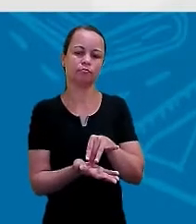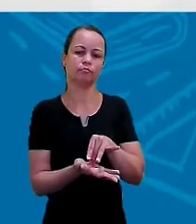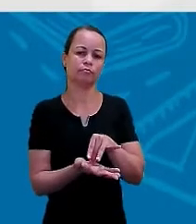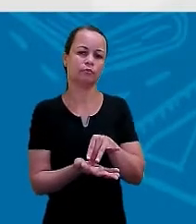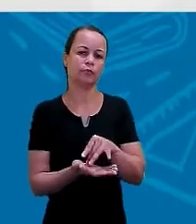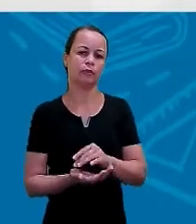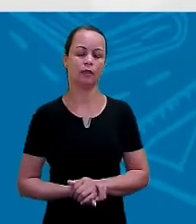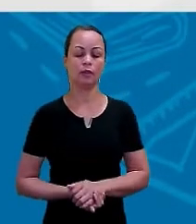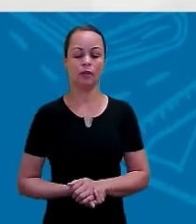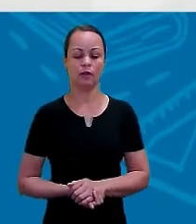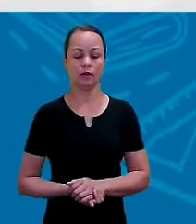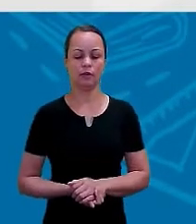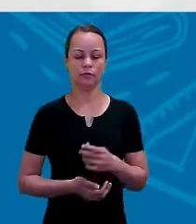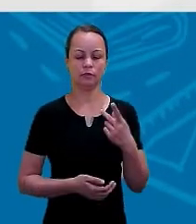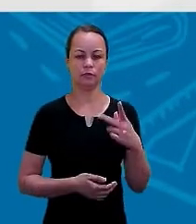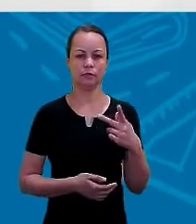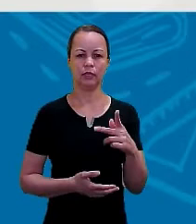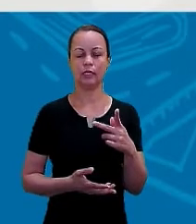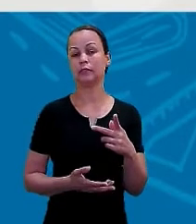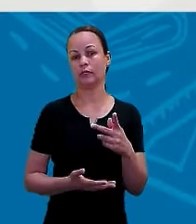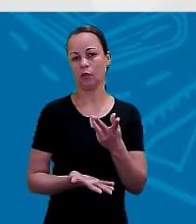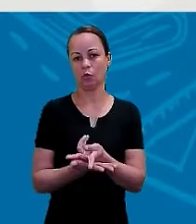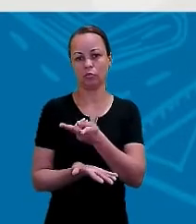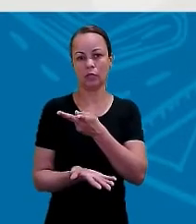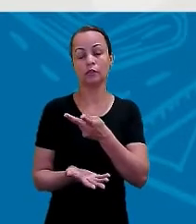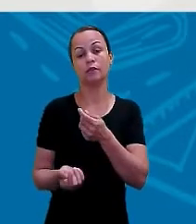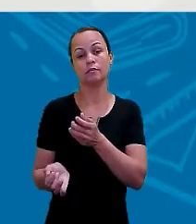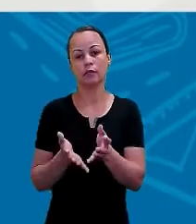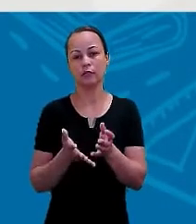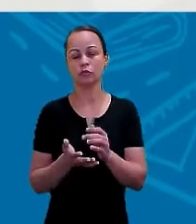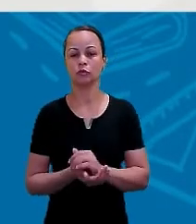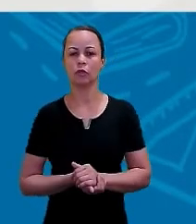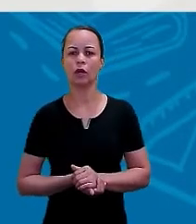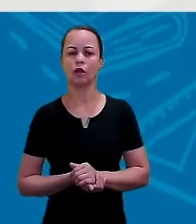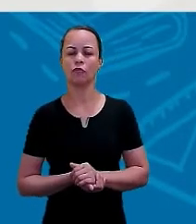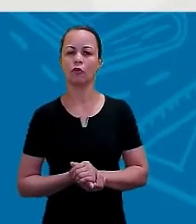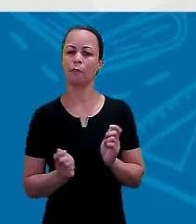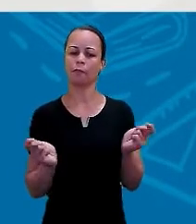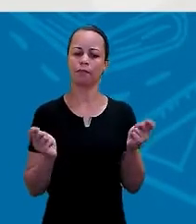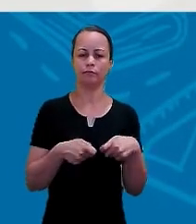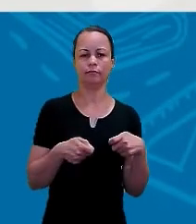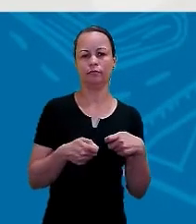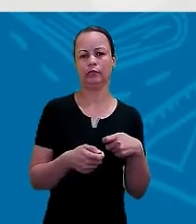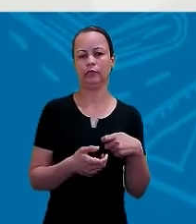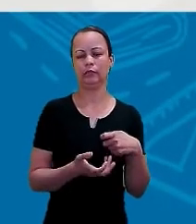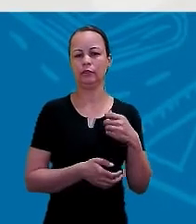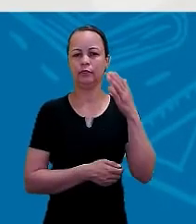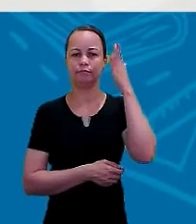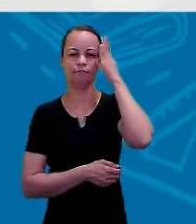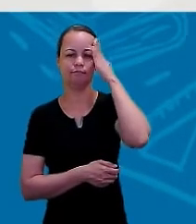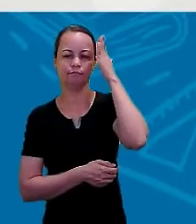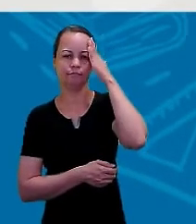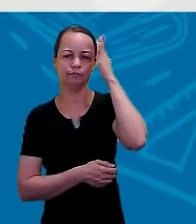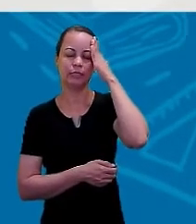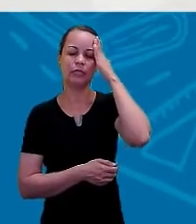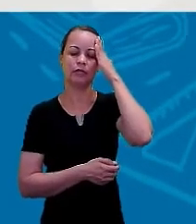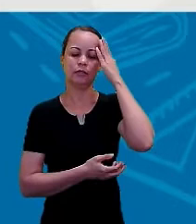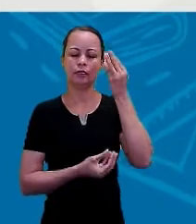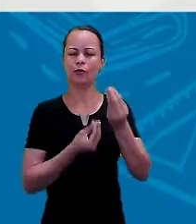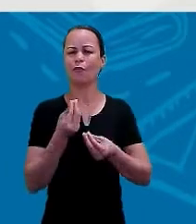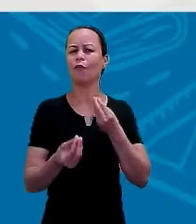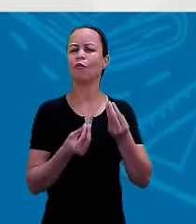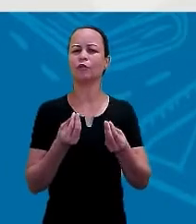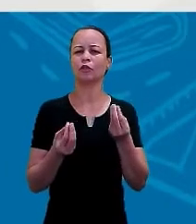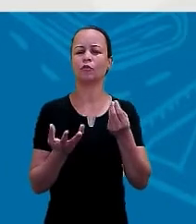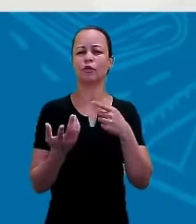desse evento, foi uma possibilidade de tentar entender quais são as vias neurológicas,